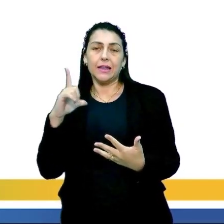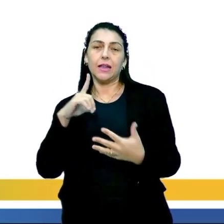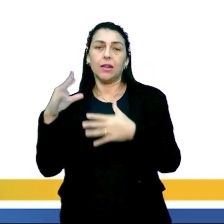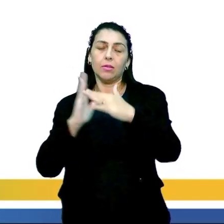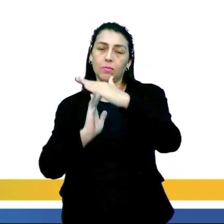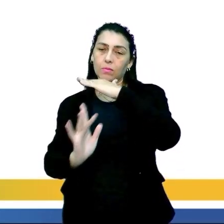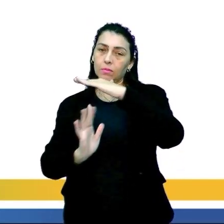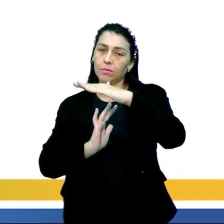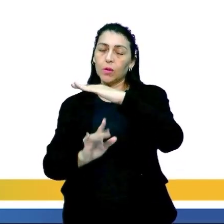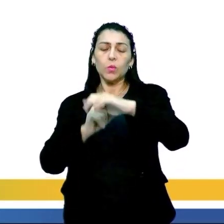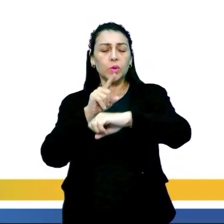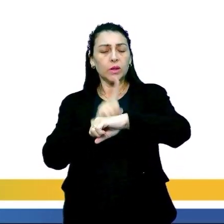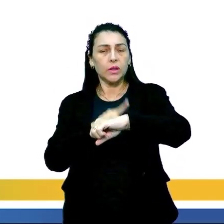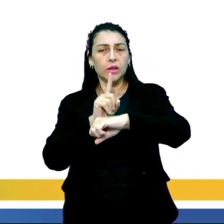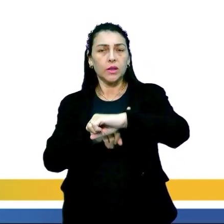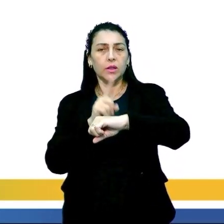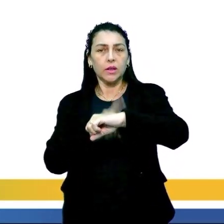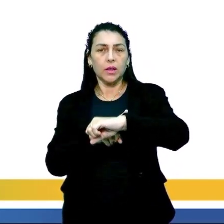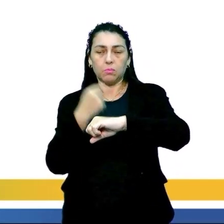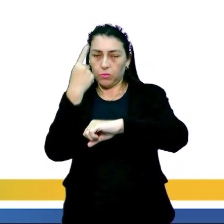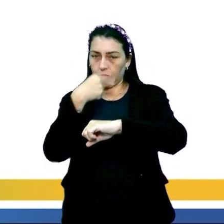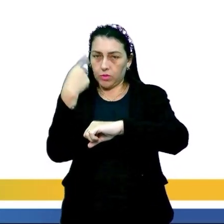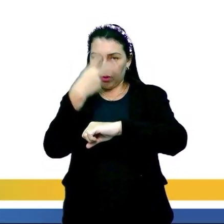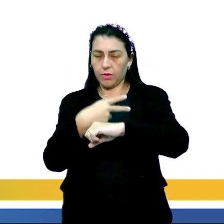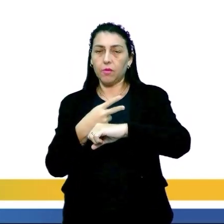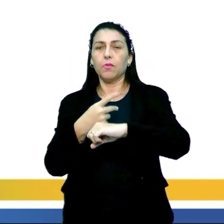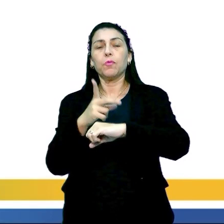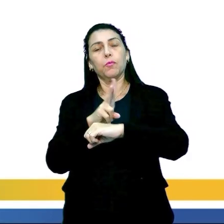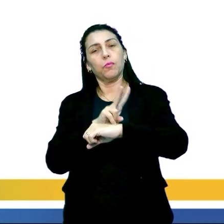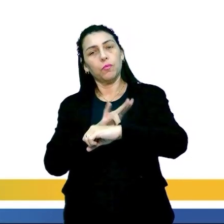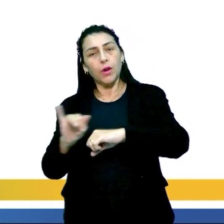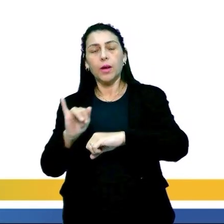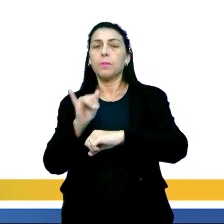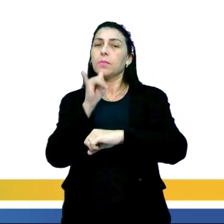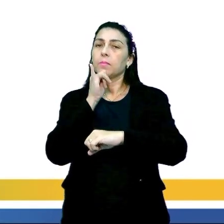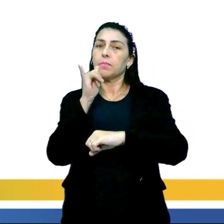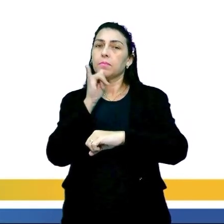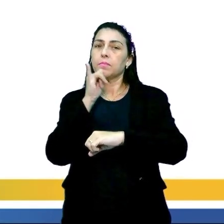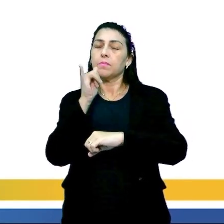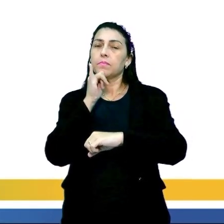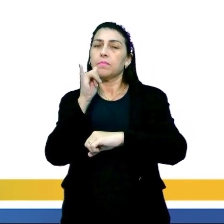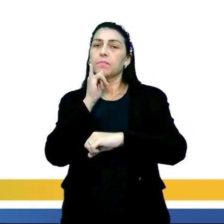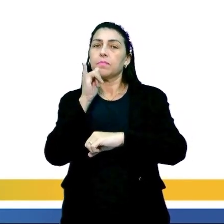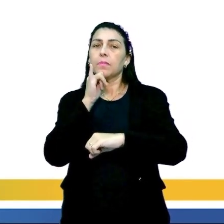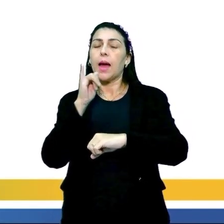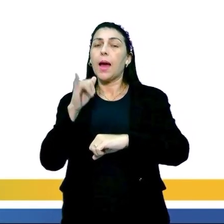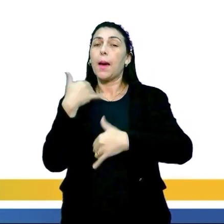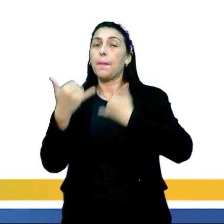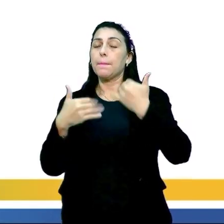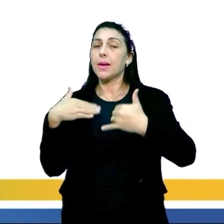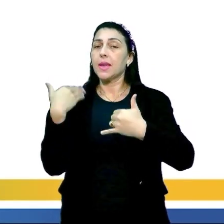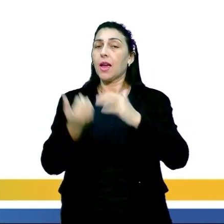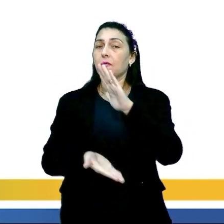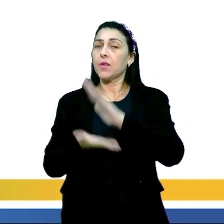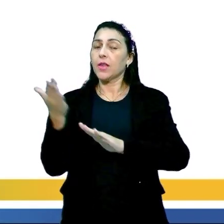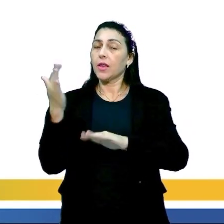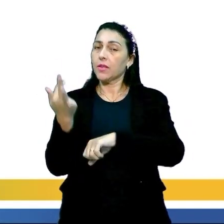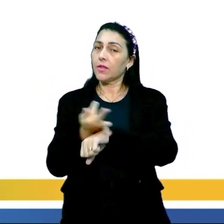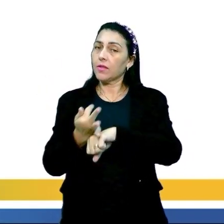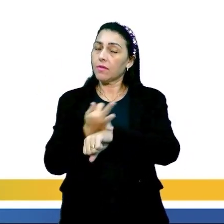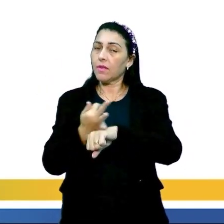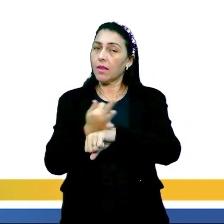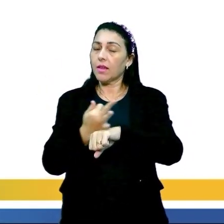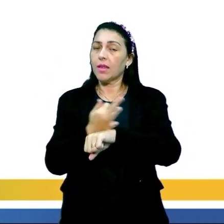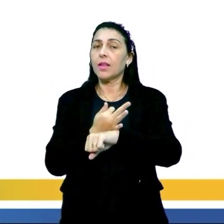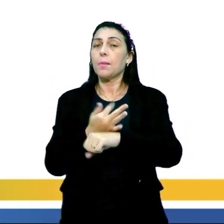migrações que possuem um prazo de duração. Você vai geralmente para lazer, você vai viajar de férias, ou